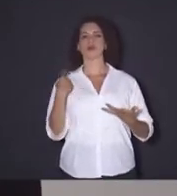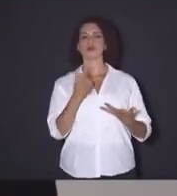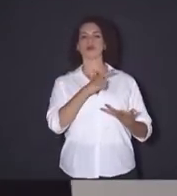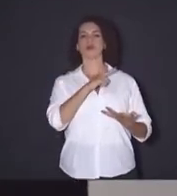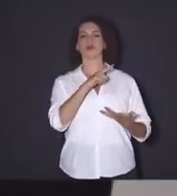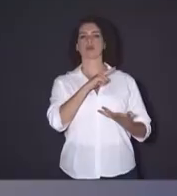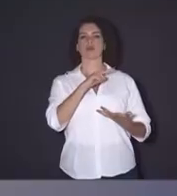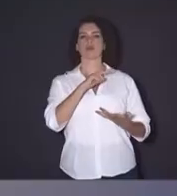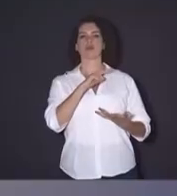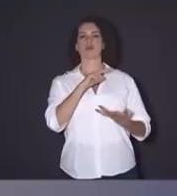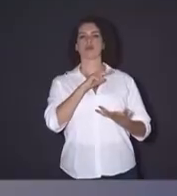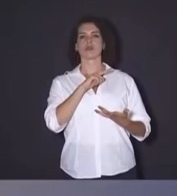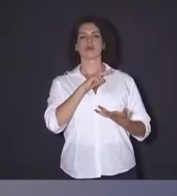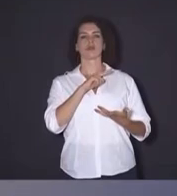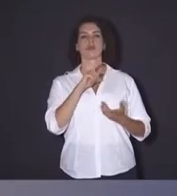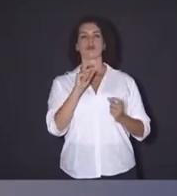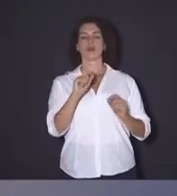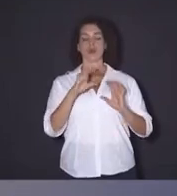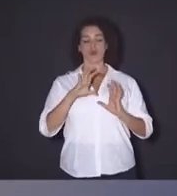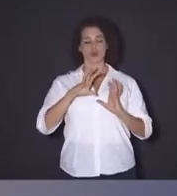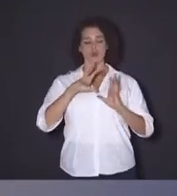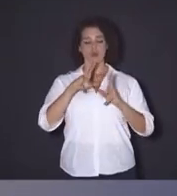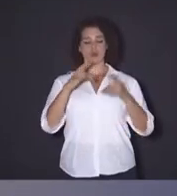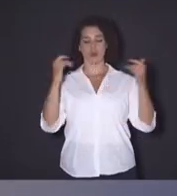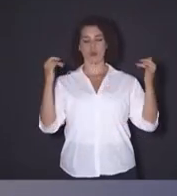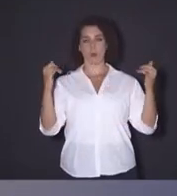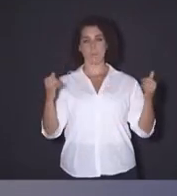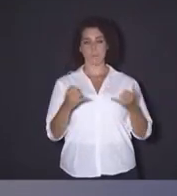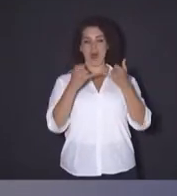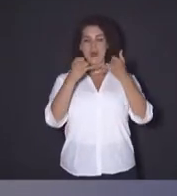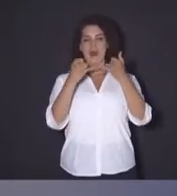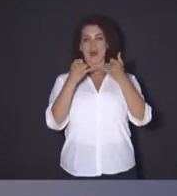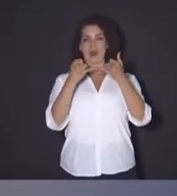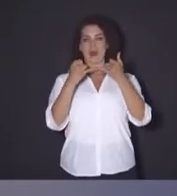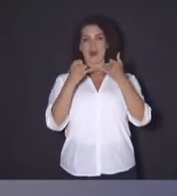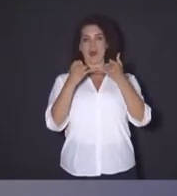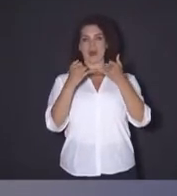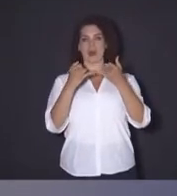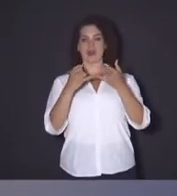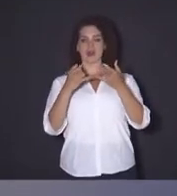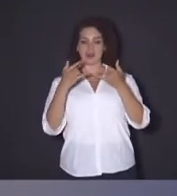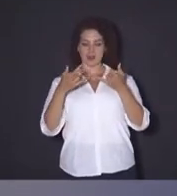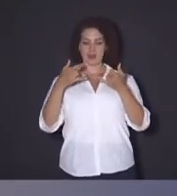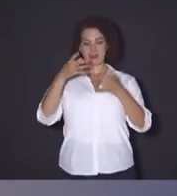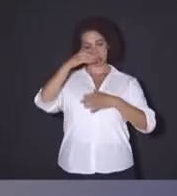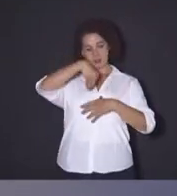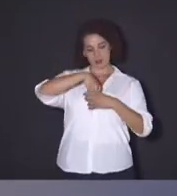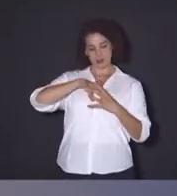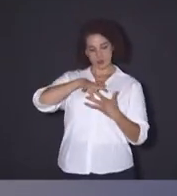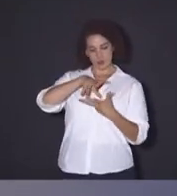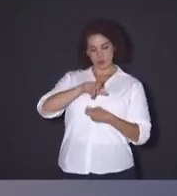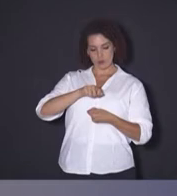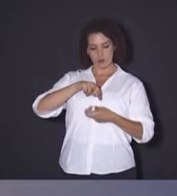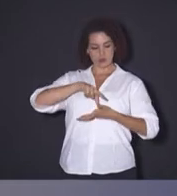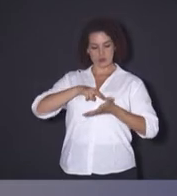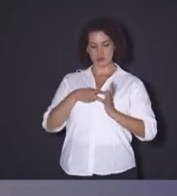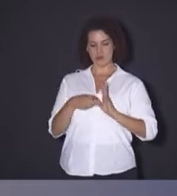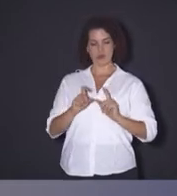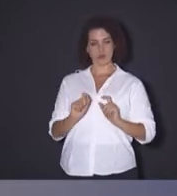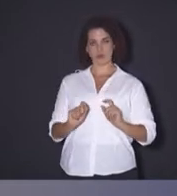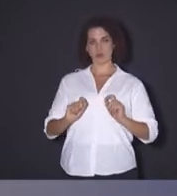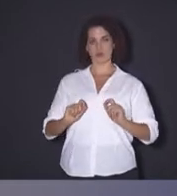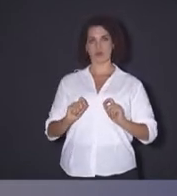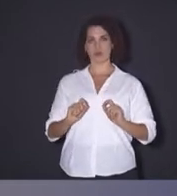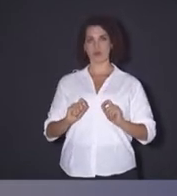espécie de mundo conectado, e que pertencer a mundo significa realizar a operação